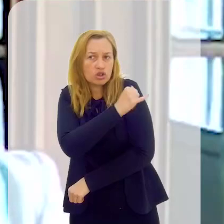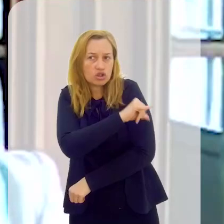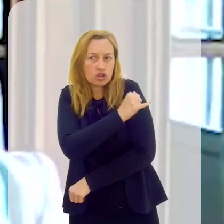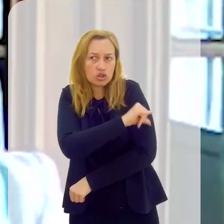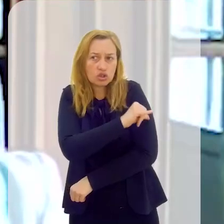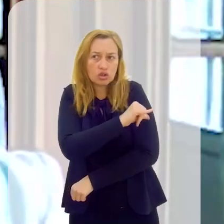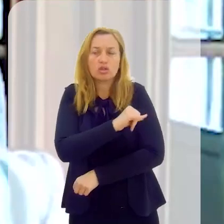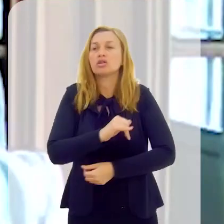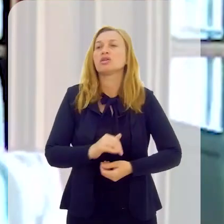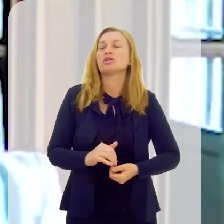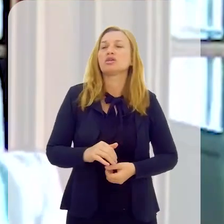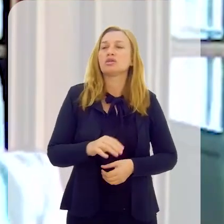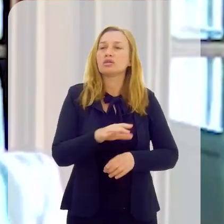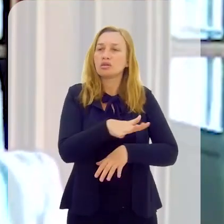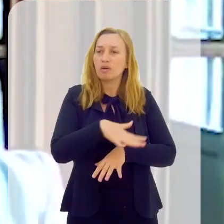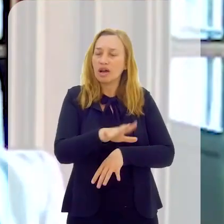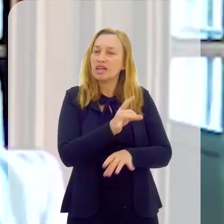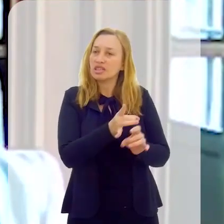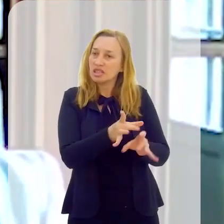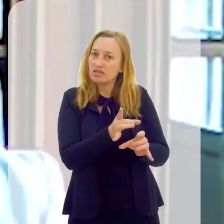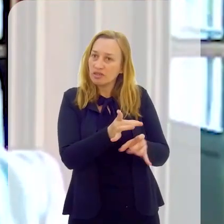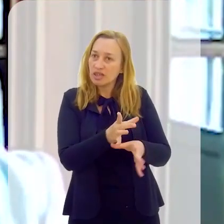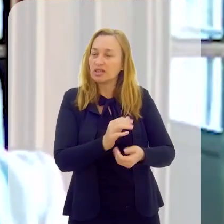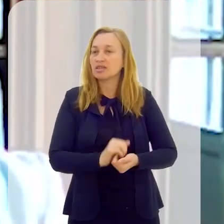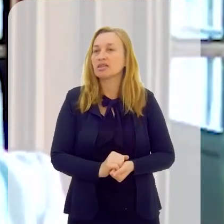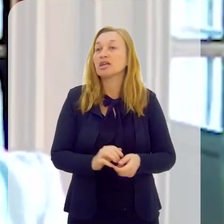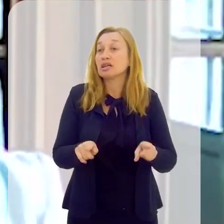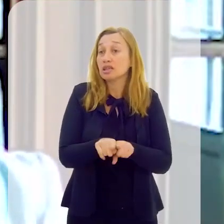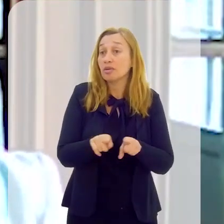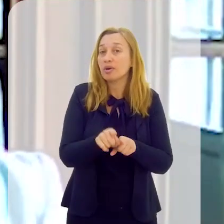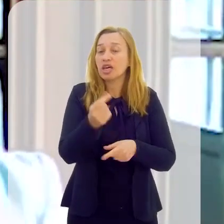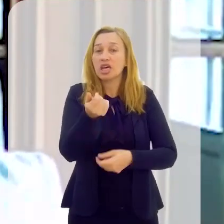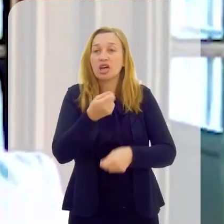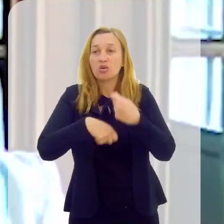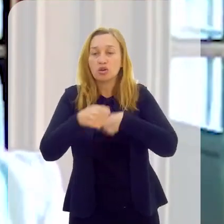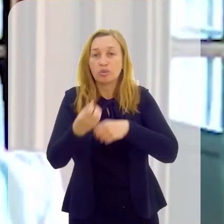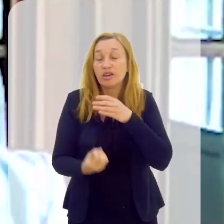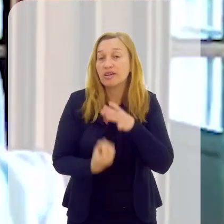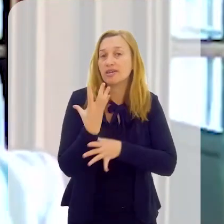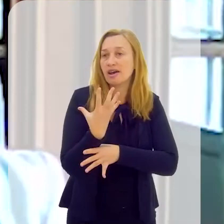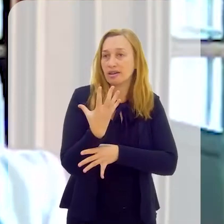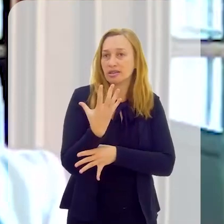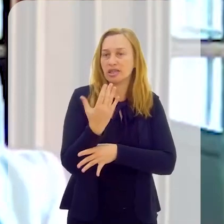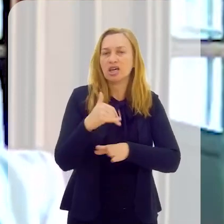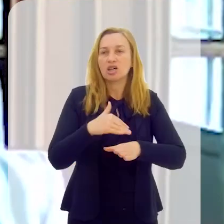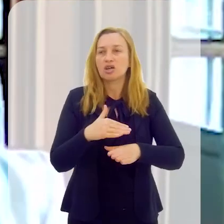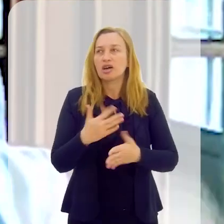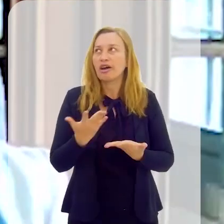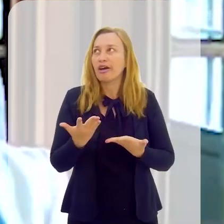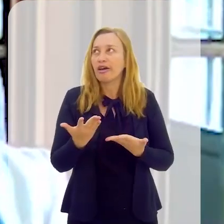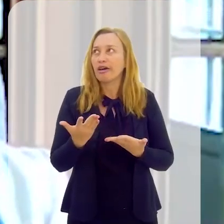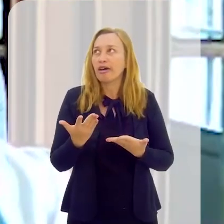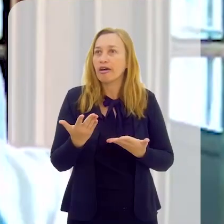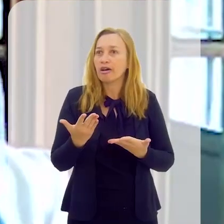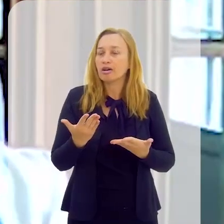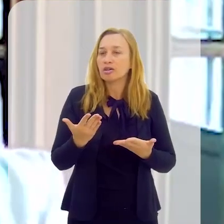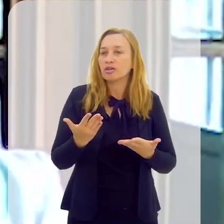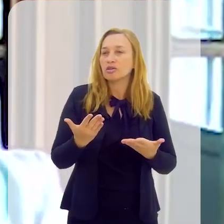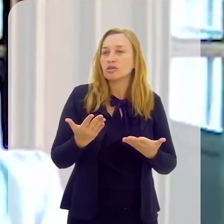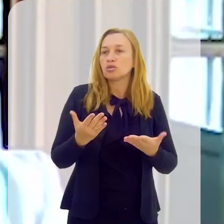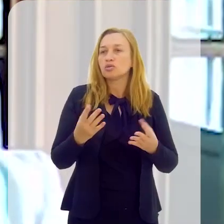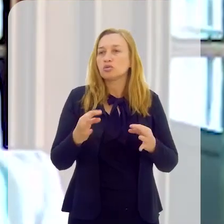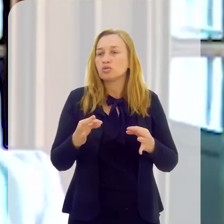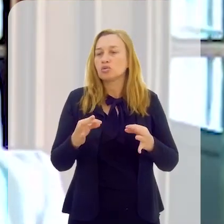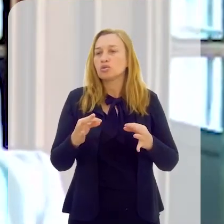Rio de Janeiro, com o mercado do Rio de Janeiro, porque é um mestrado em economia criativa e tem tudo a ver, né, com o